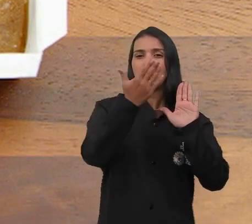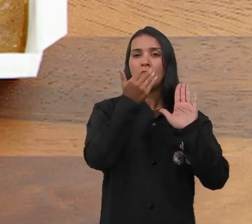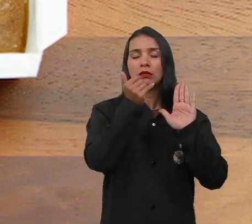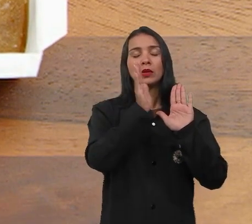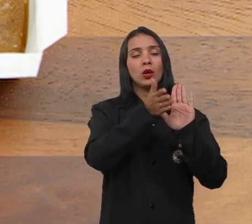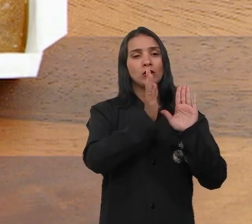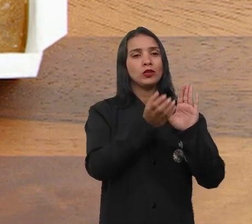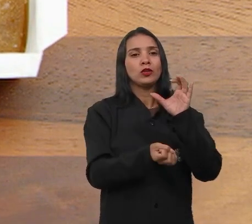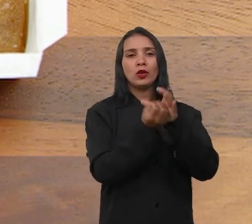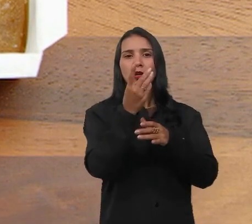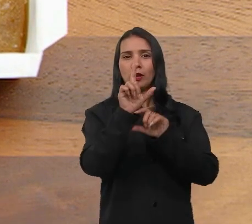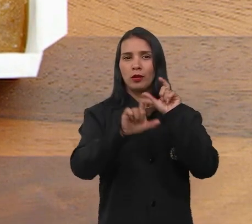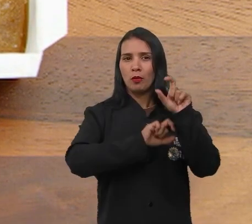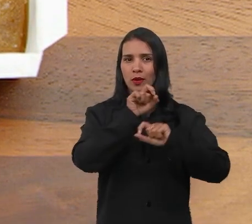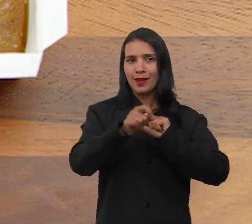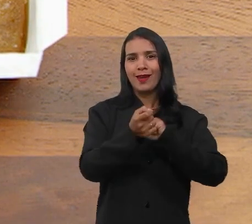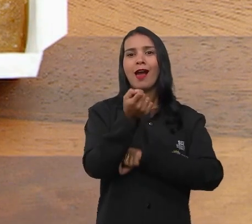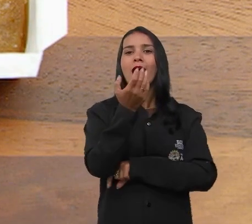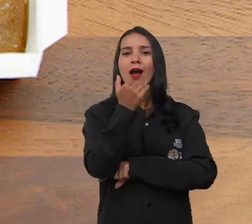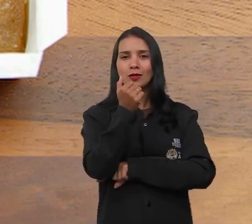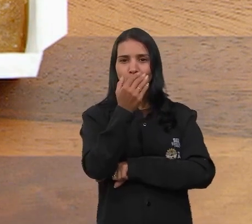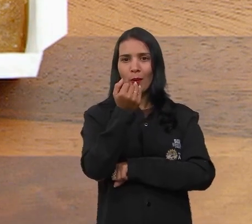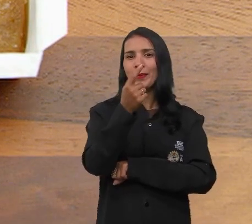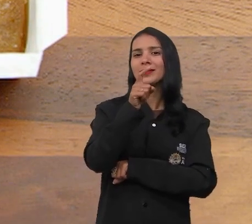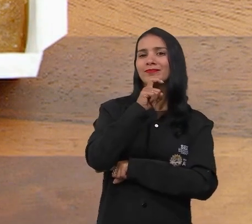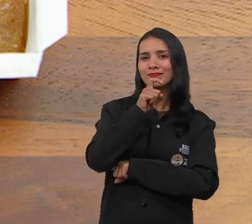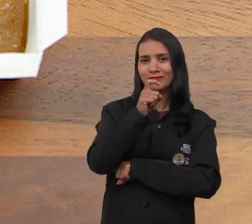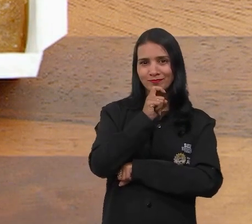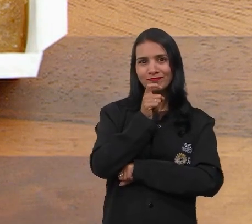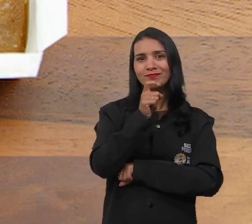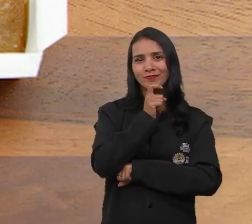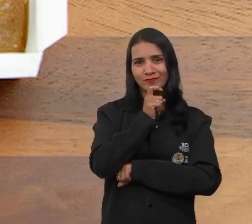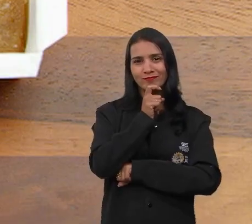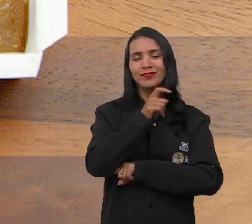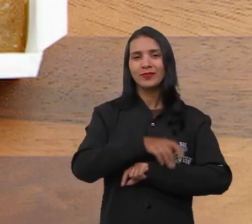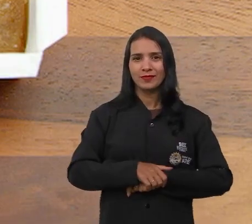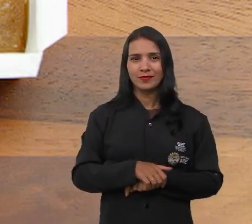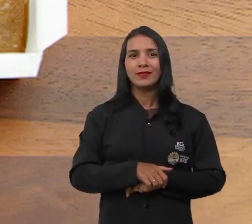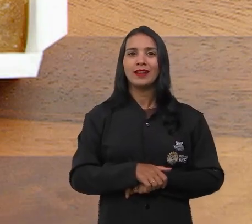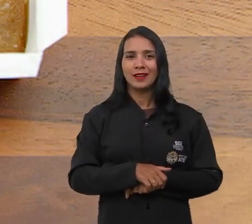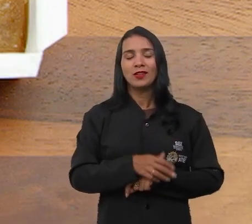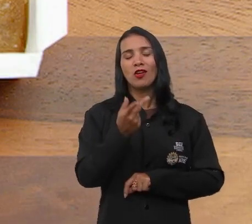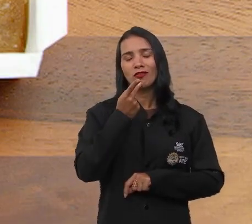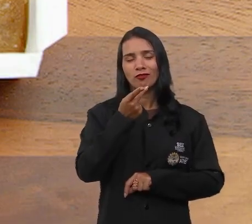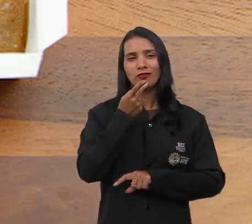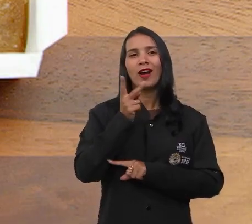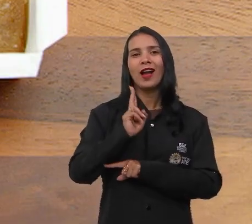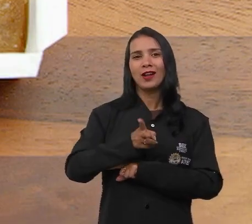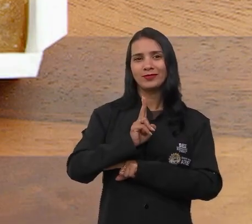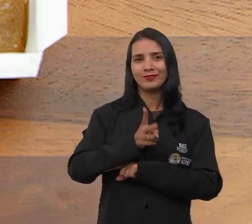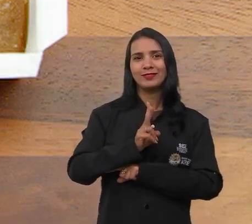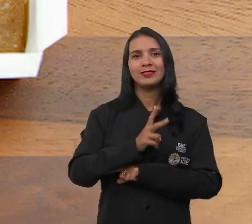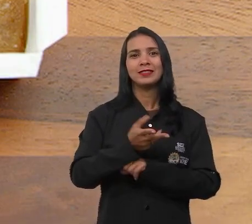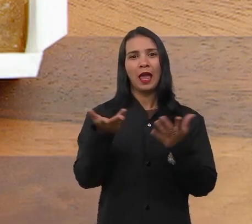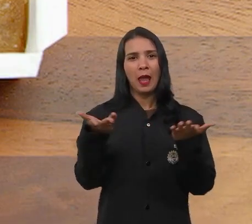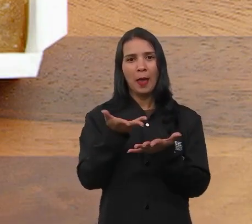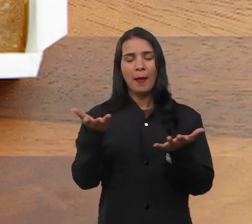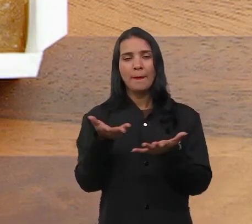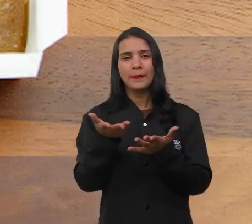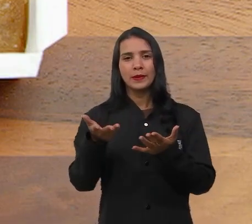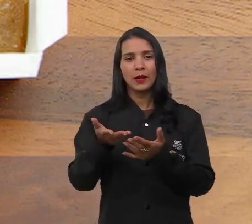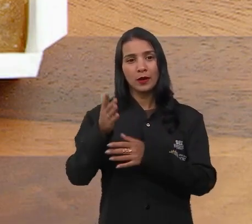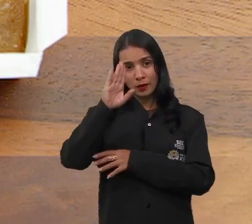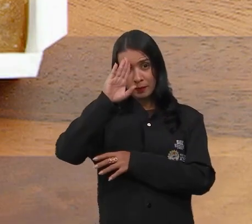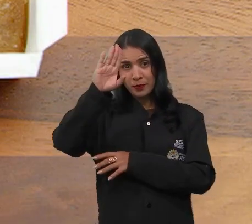a comida congelada, né? Então, aquilo que eu estava falando, menos comida industrializada e mais comida de verdade,